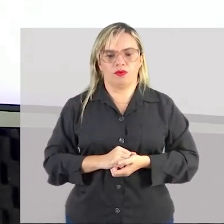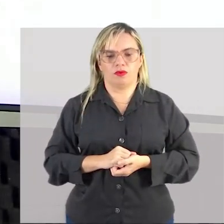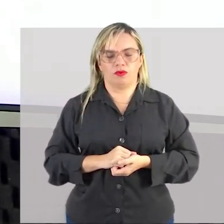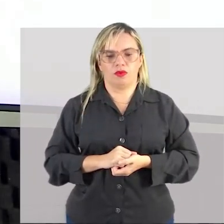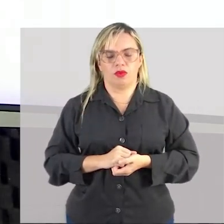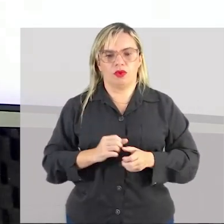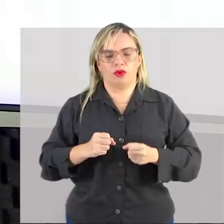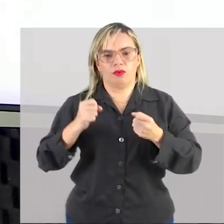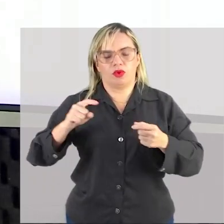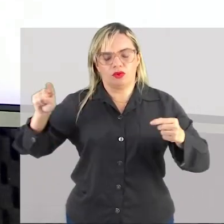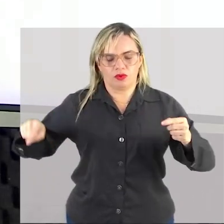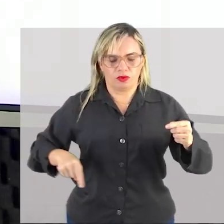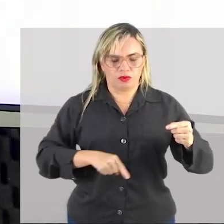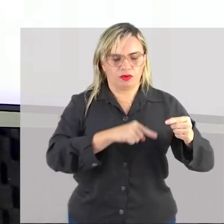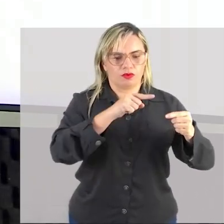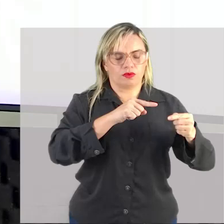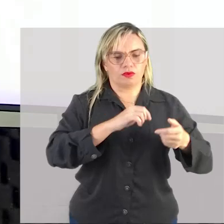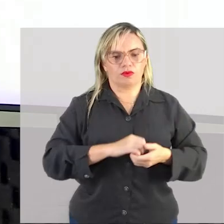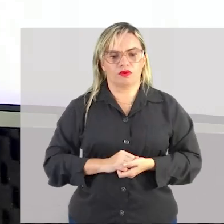posso voltar, gente.